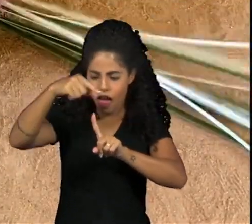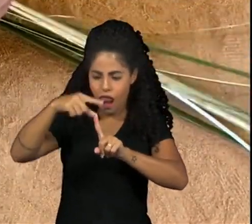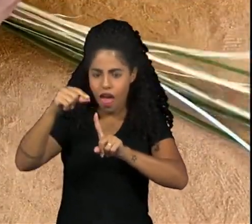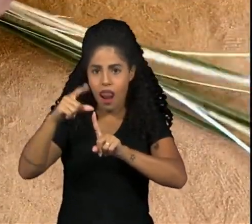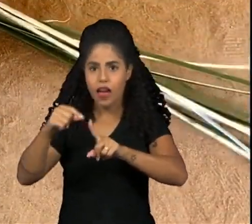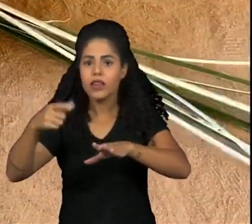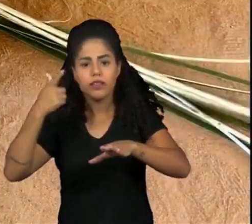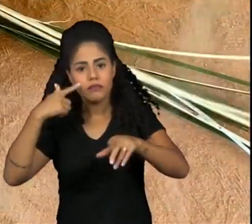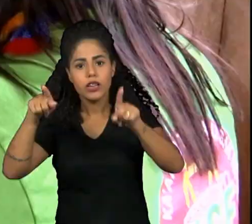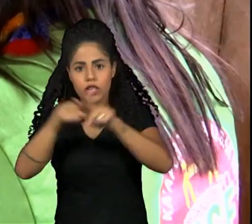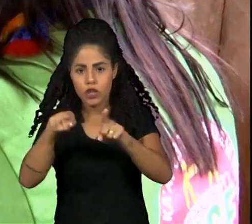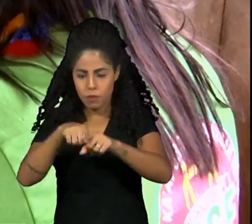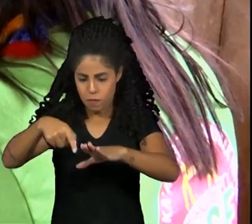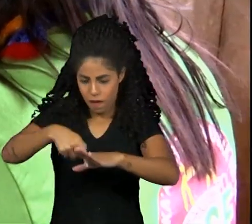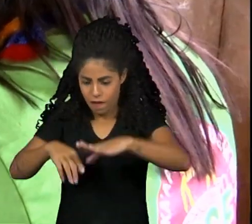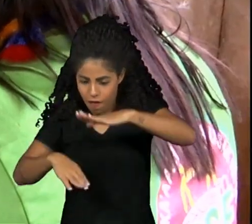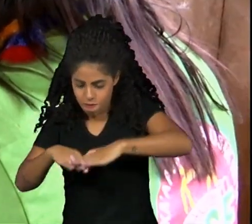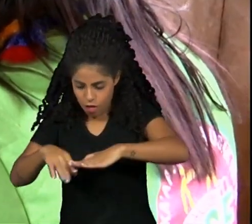pés.